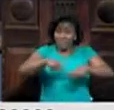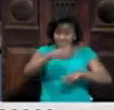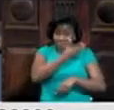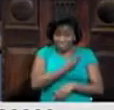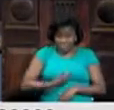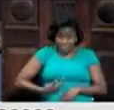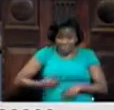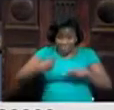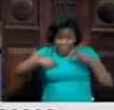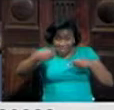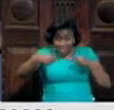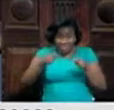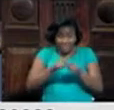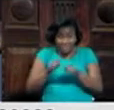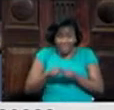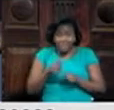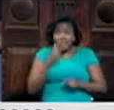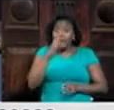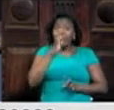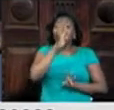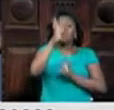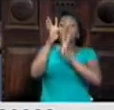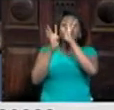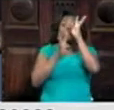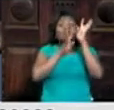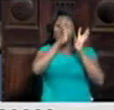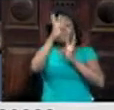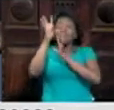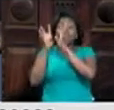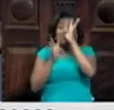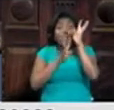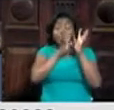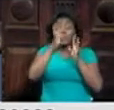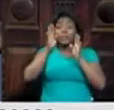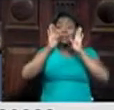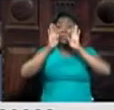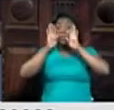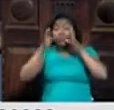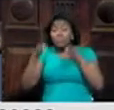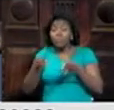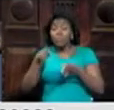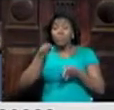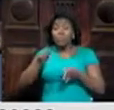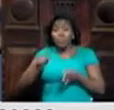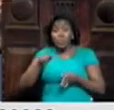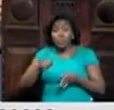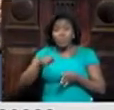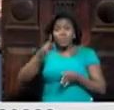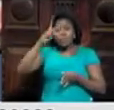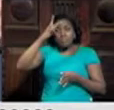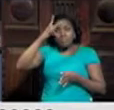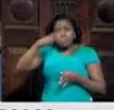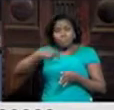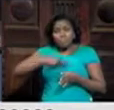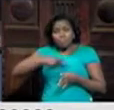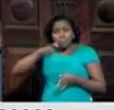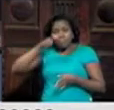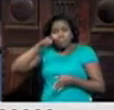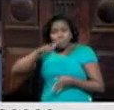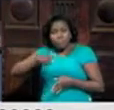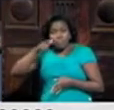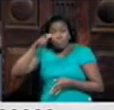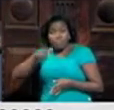foi fantasiosa, ela foi visando, acima de tudo, interesses particulares, e